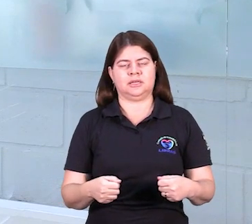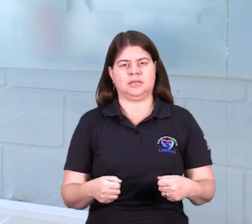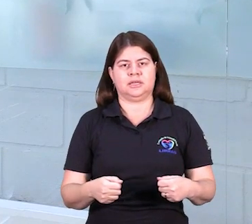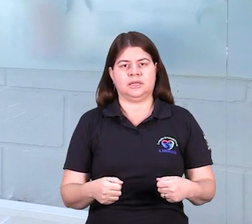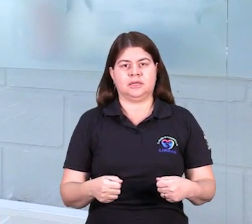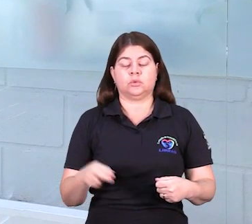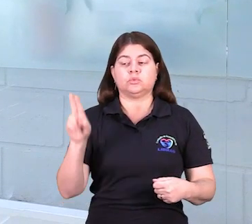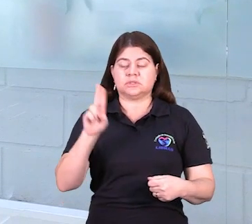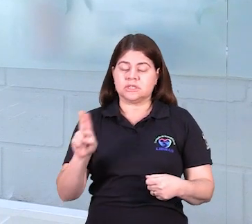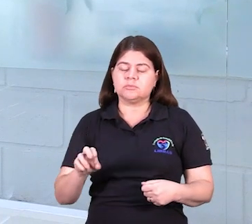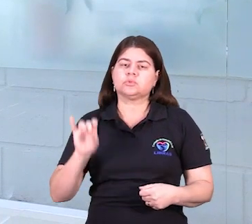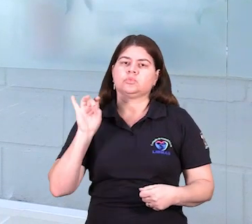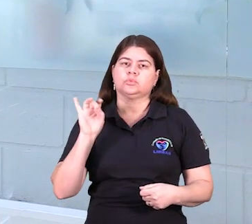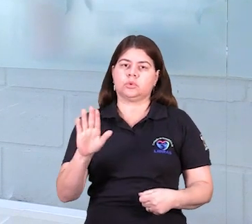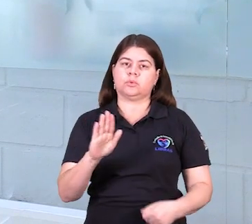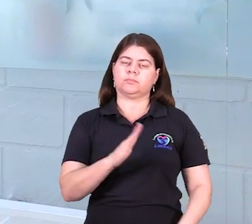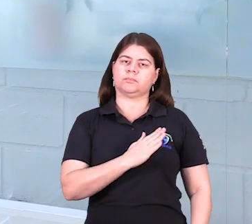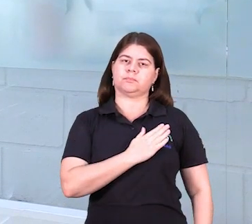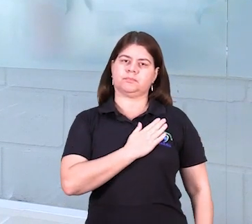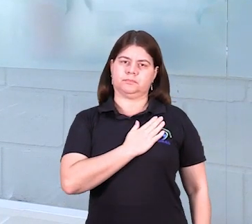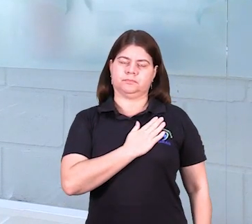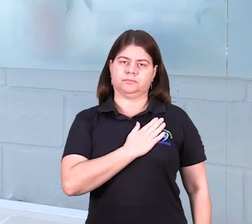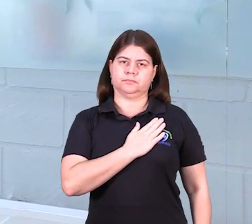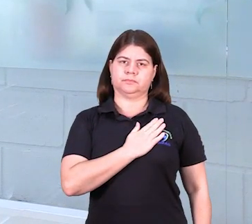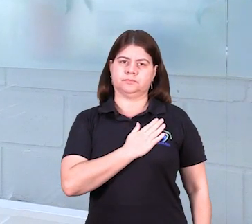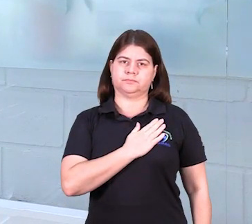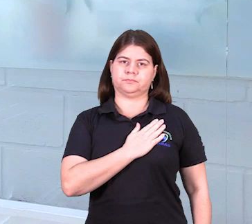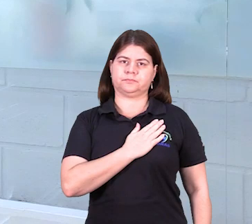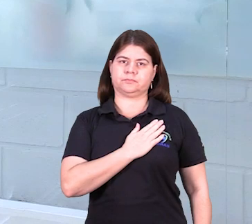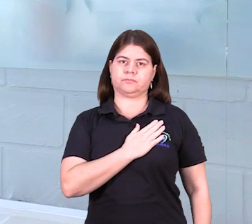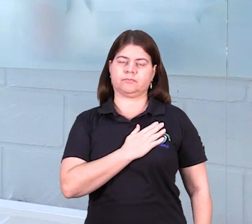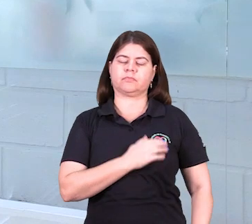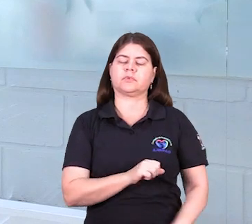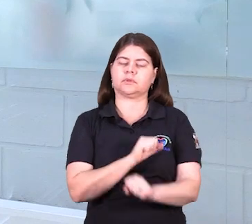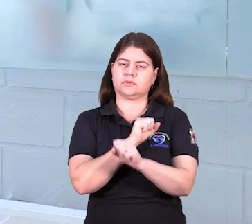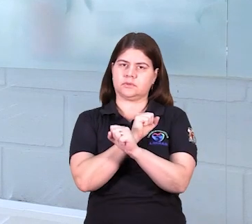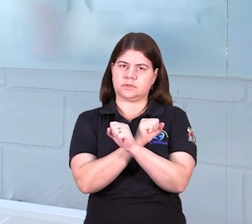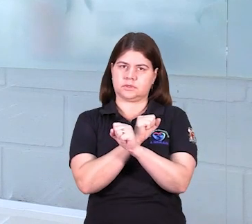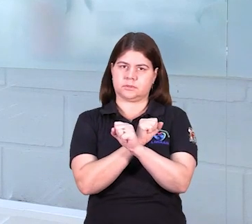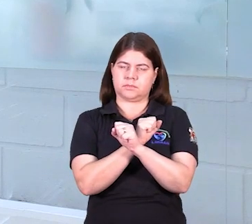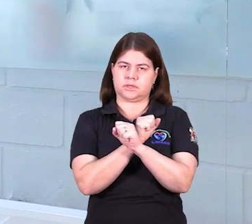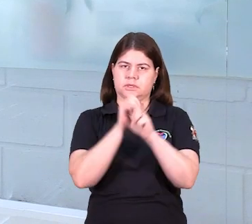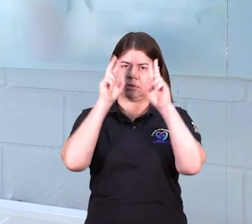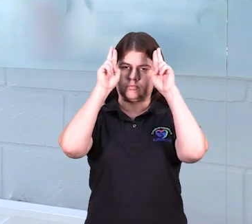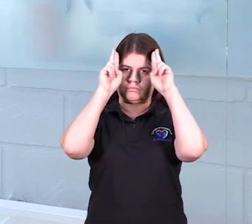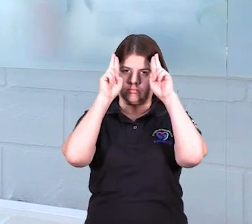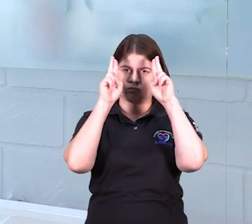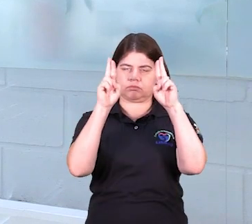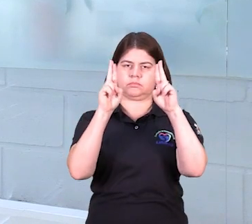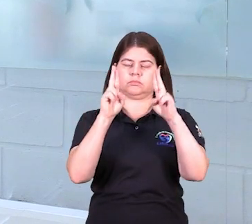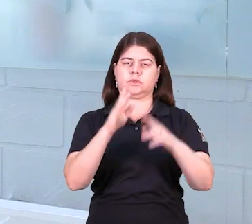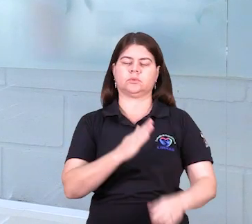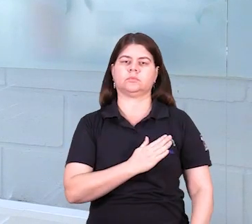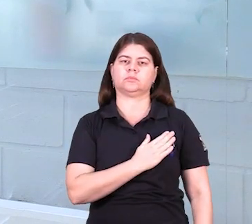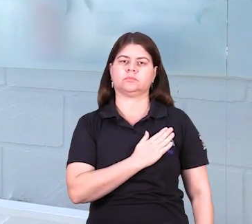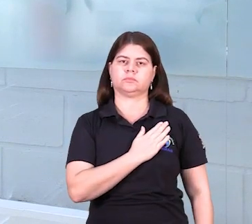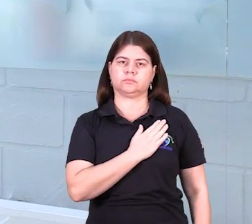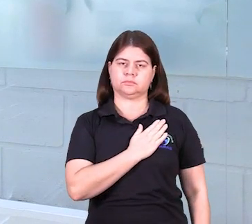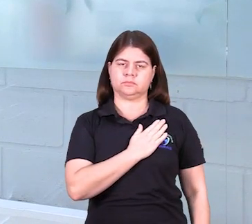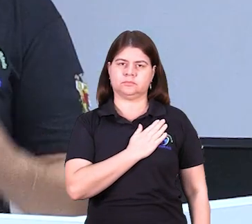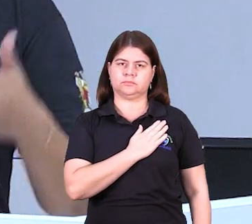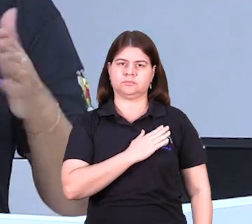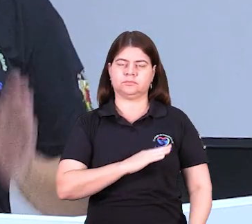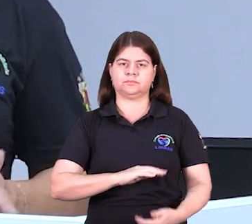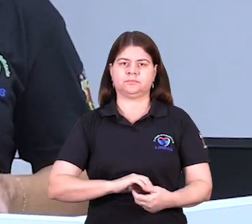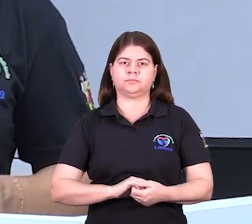essa parte e resolvemos só fazer a pátria. E ficar esperando em